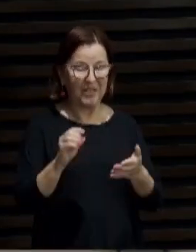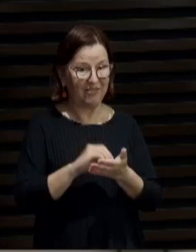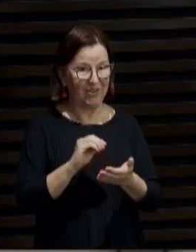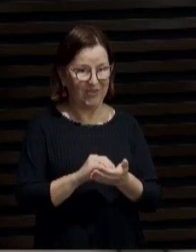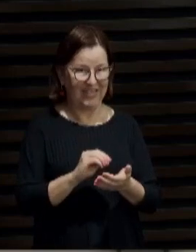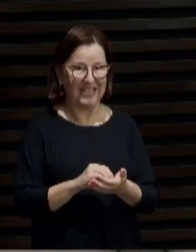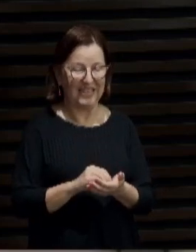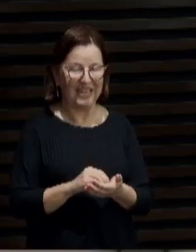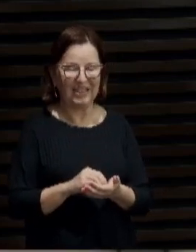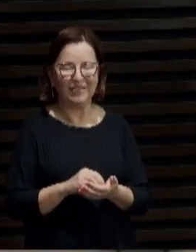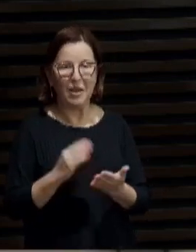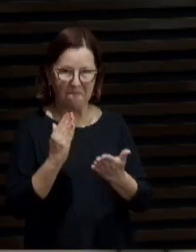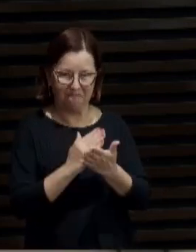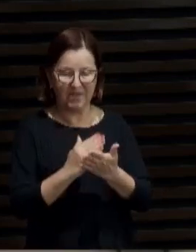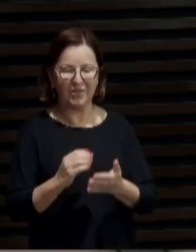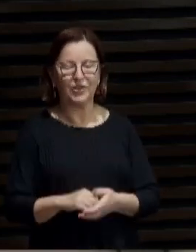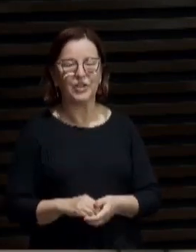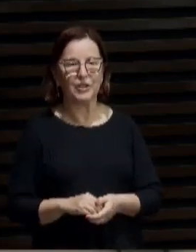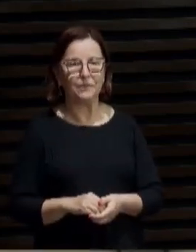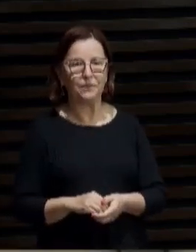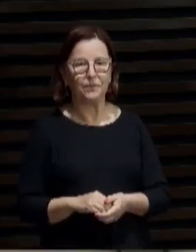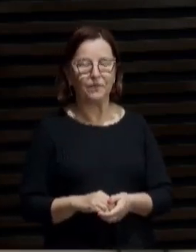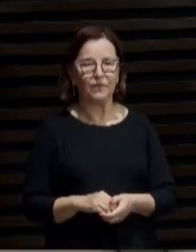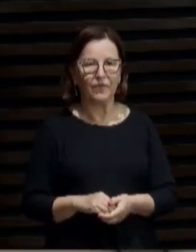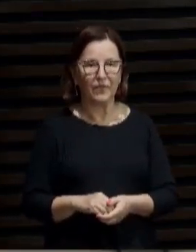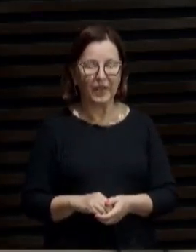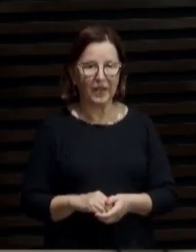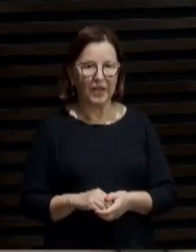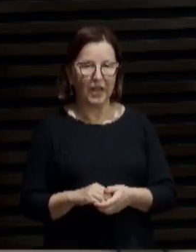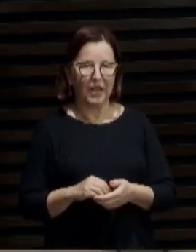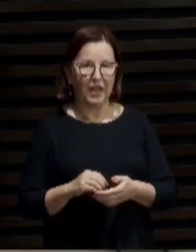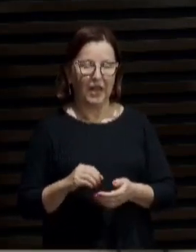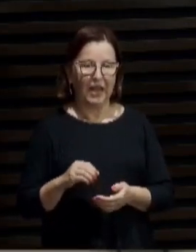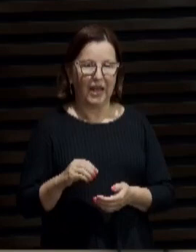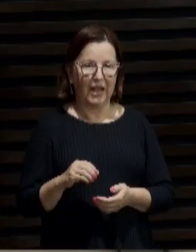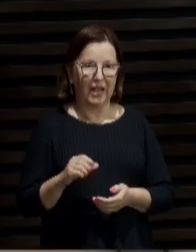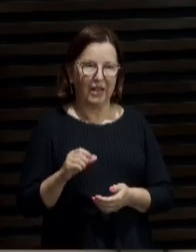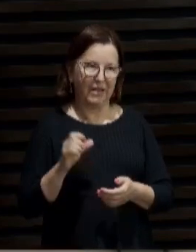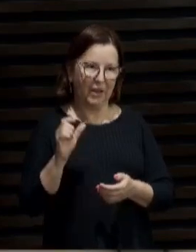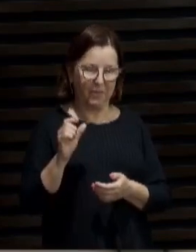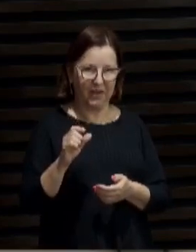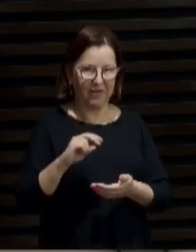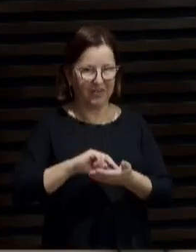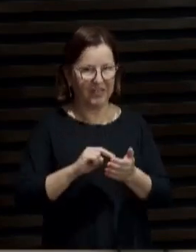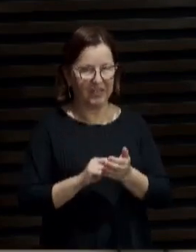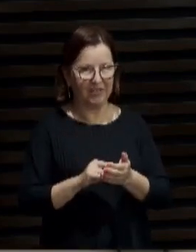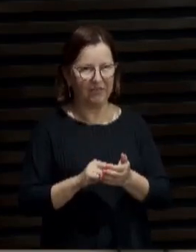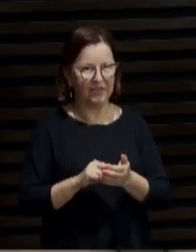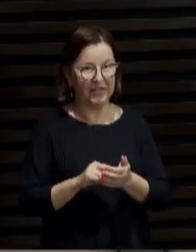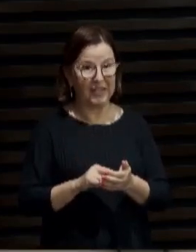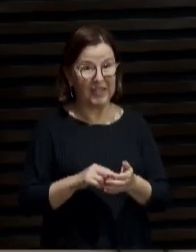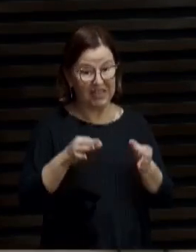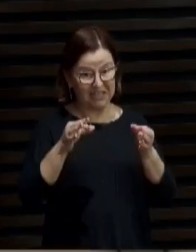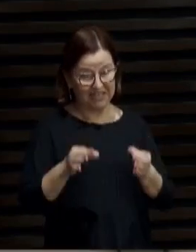Ortodoxia, doxa é serviço, é adoração. Orto, adequada, é um ensino